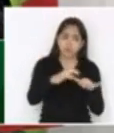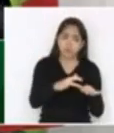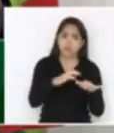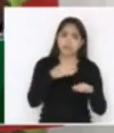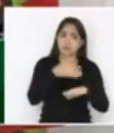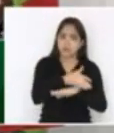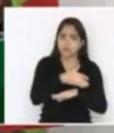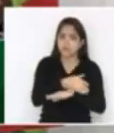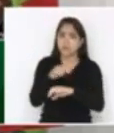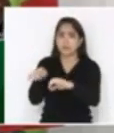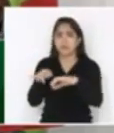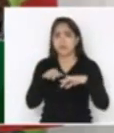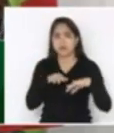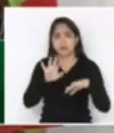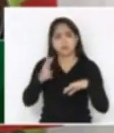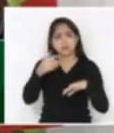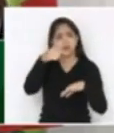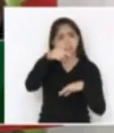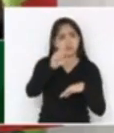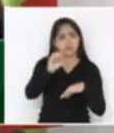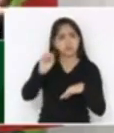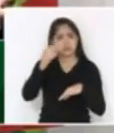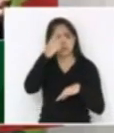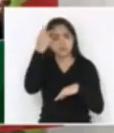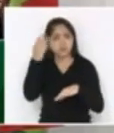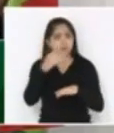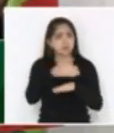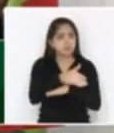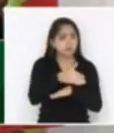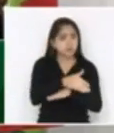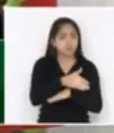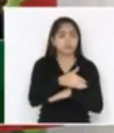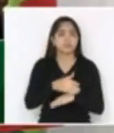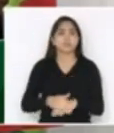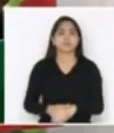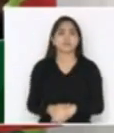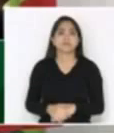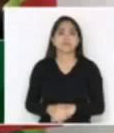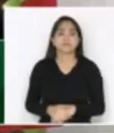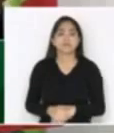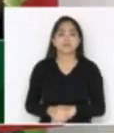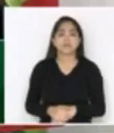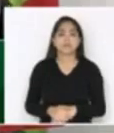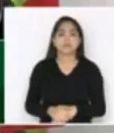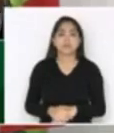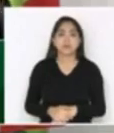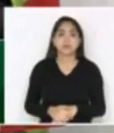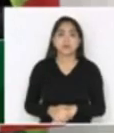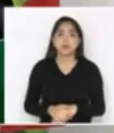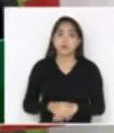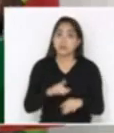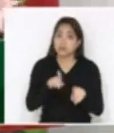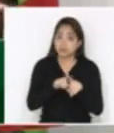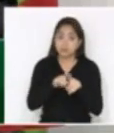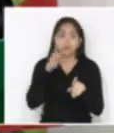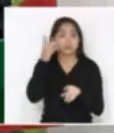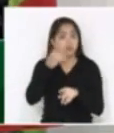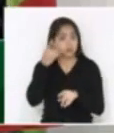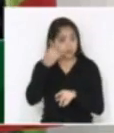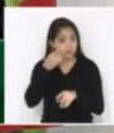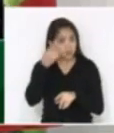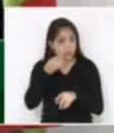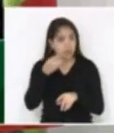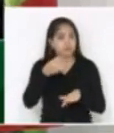torno de umas 700 pessoas estavam lá naquela audiência pública. E um número de deputados expressivo estava